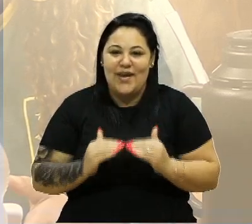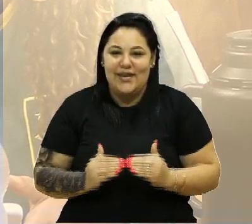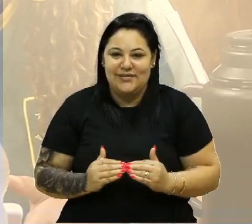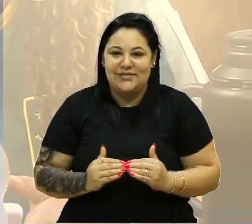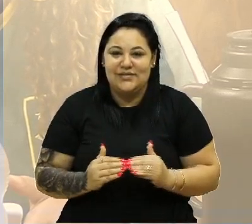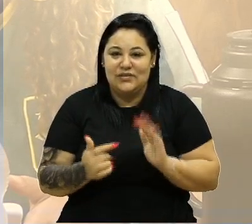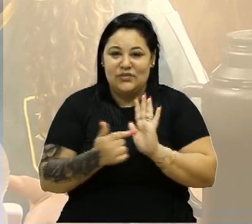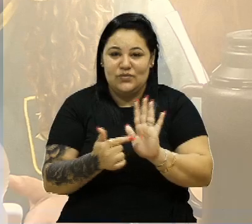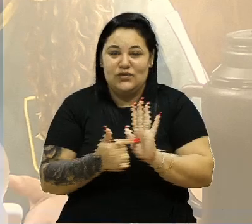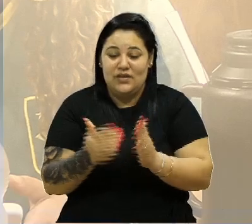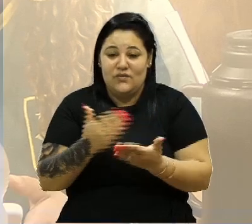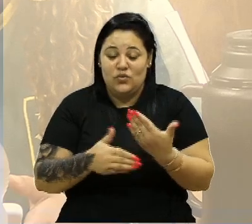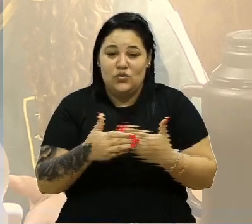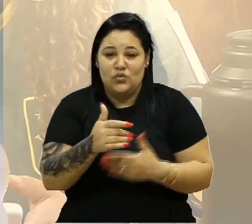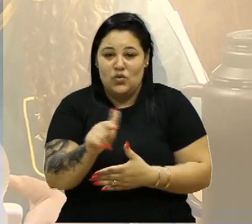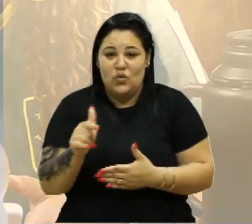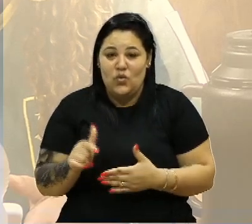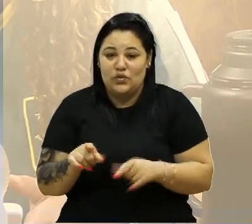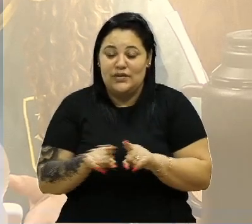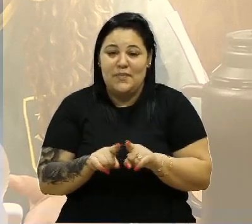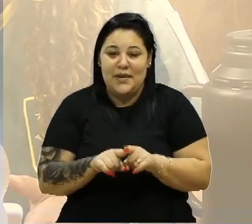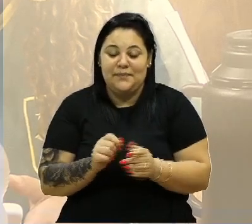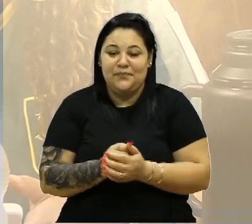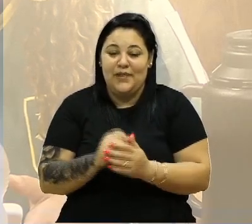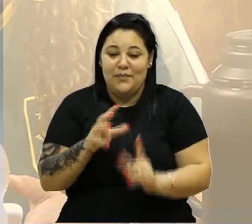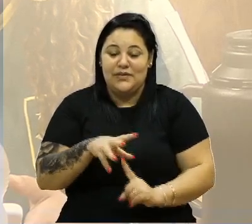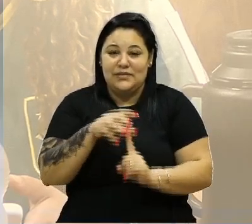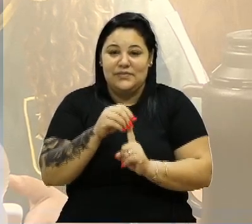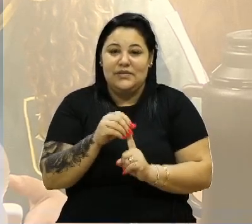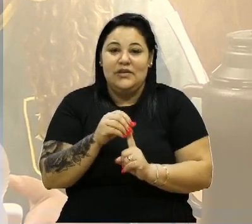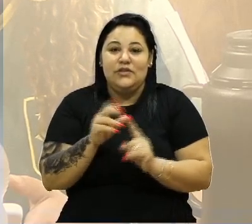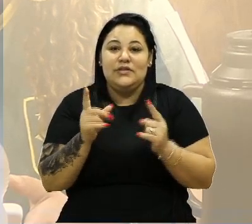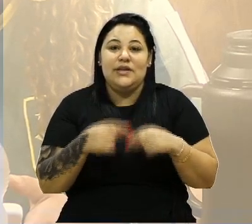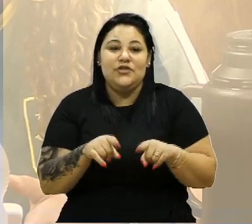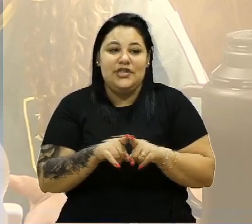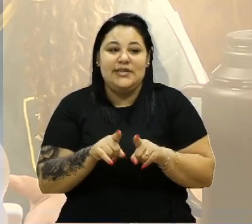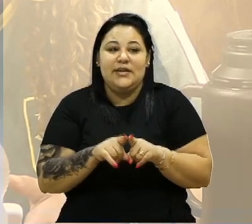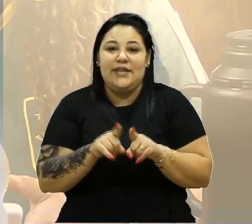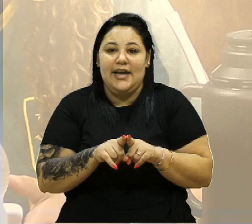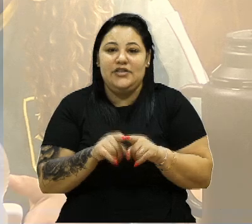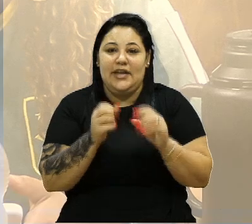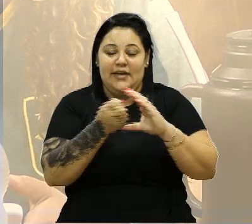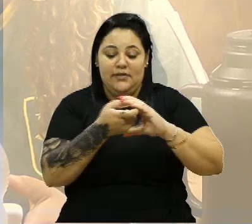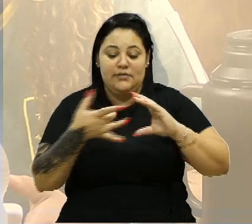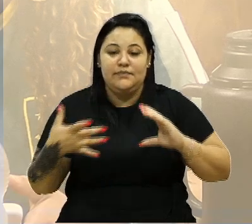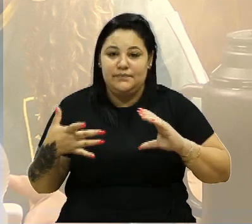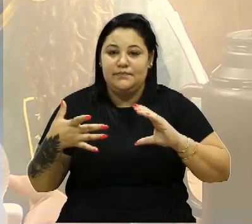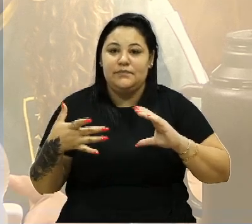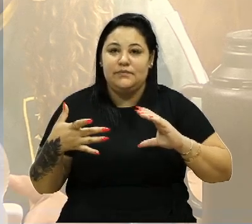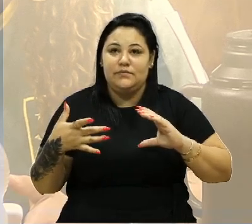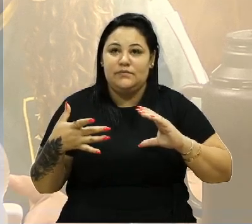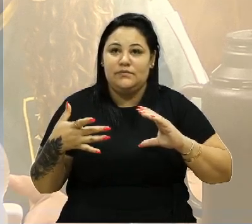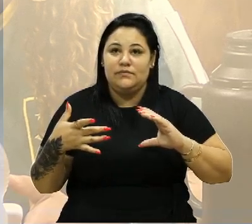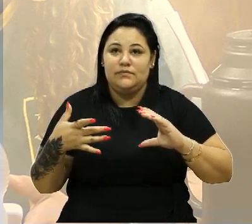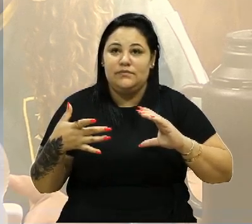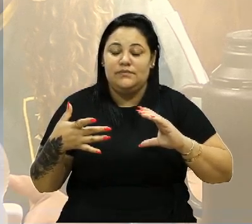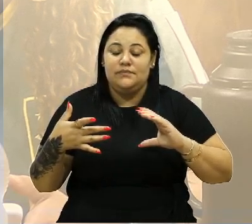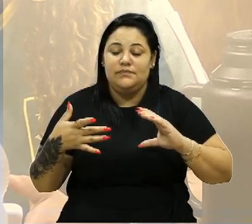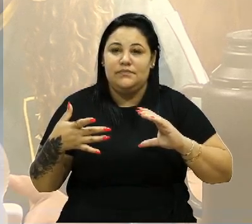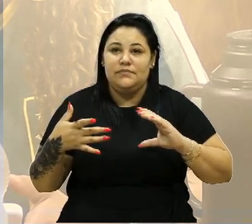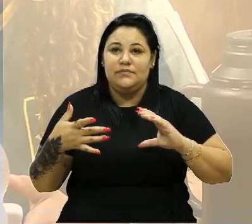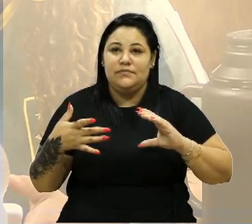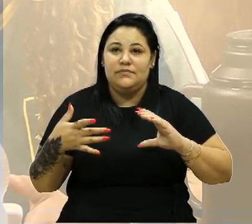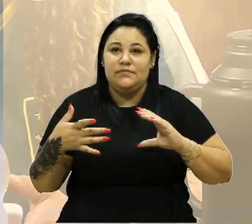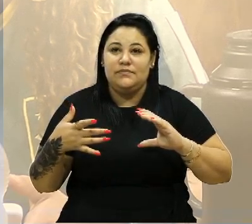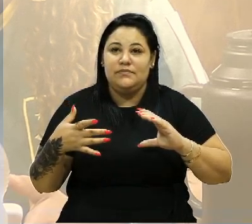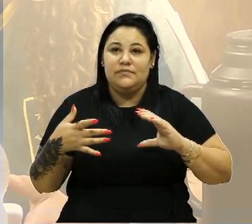tantos outros. Eu acho que dentre as suas principais características nesse tempo de vida pública é ter uma conduta ilibada. O